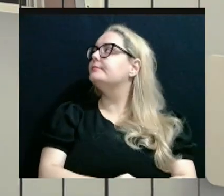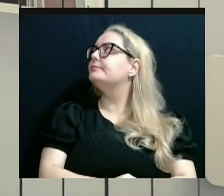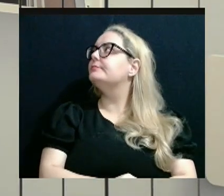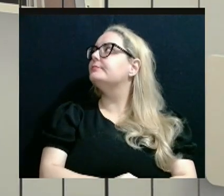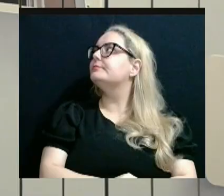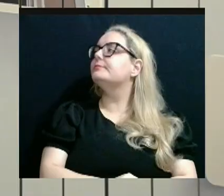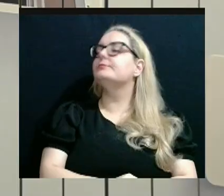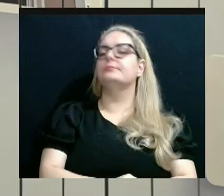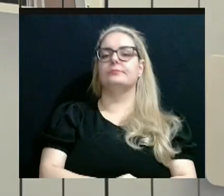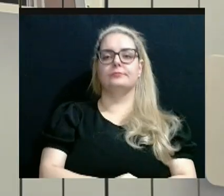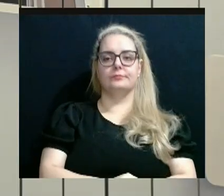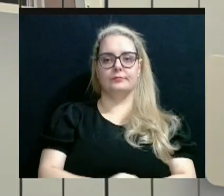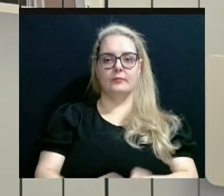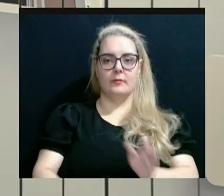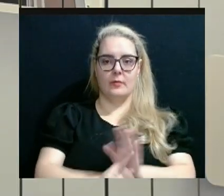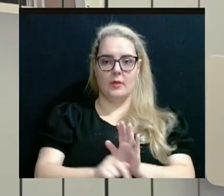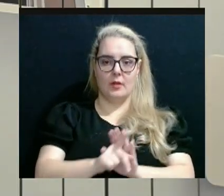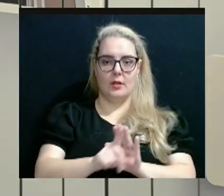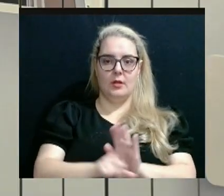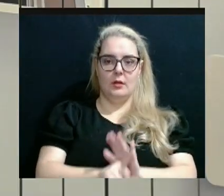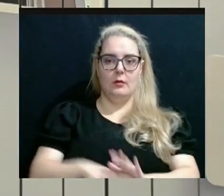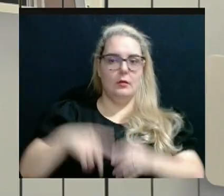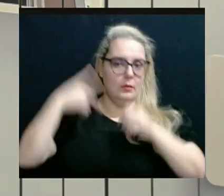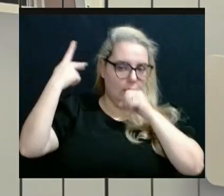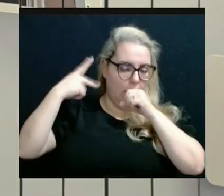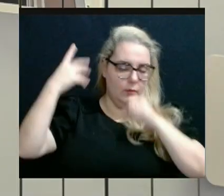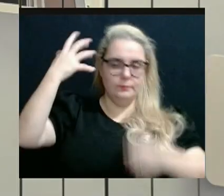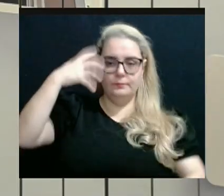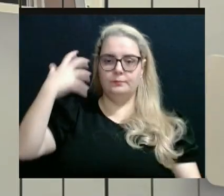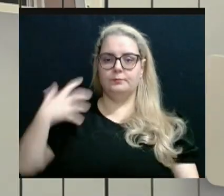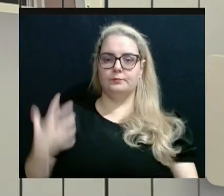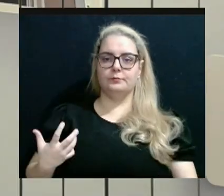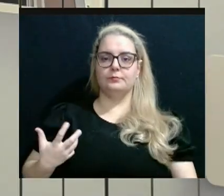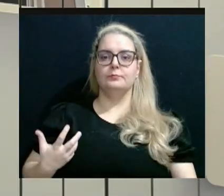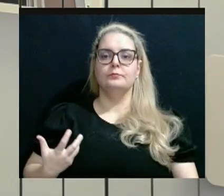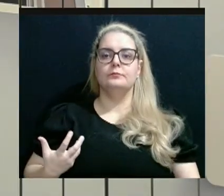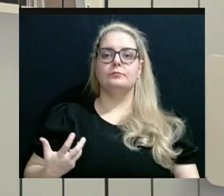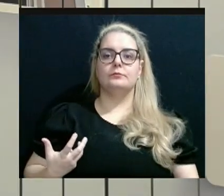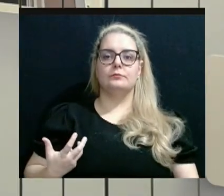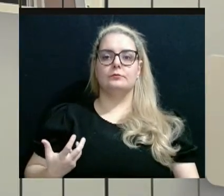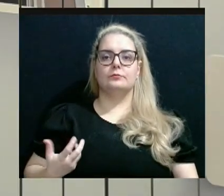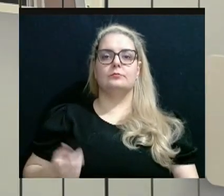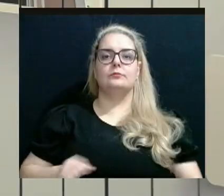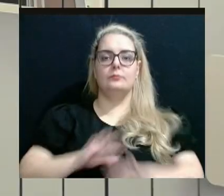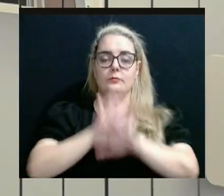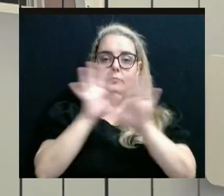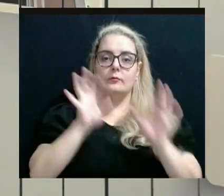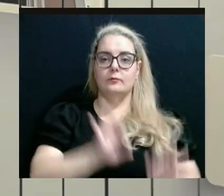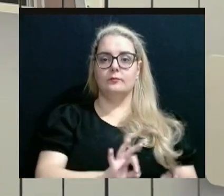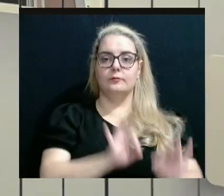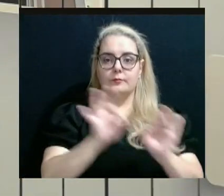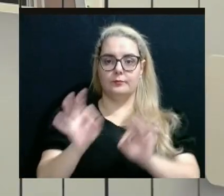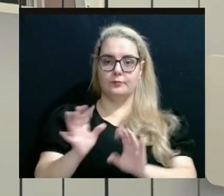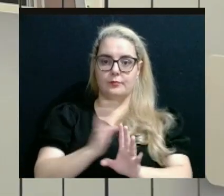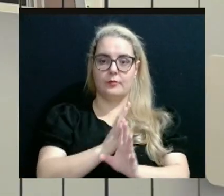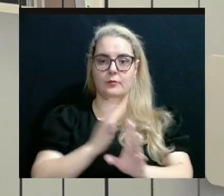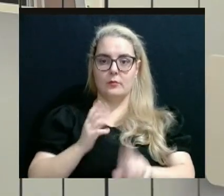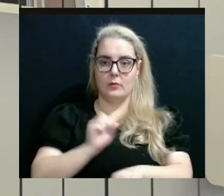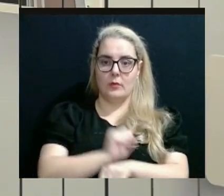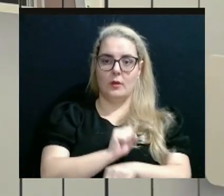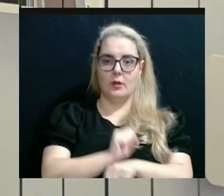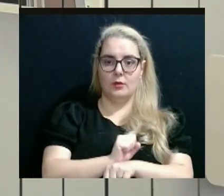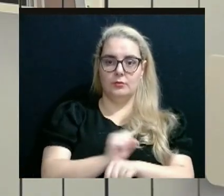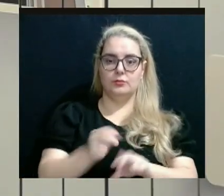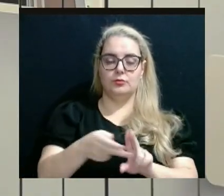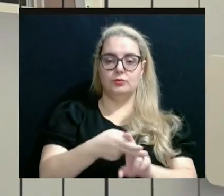Projeto de lei da vereadora Guida Calisto quer transparência e o acompanhamento das filas de espera do SUS em